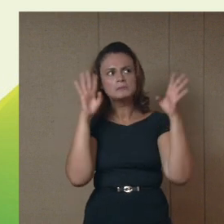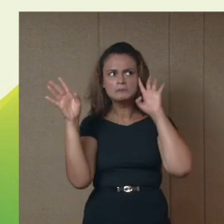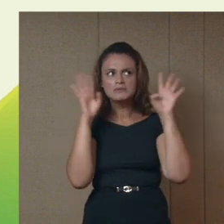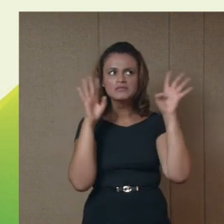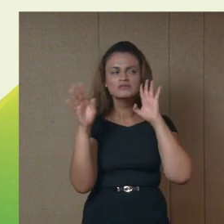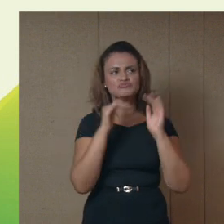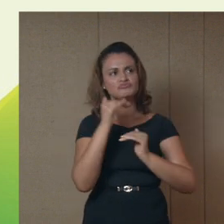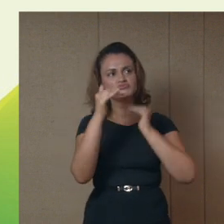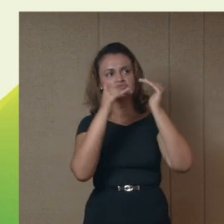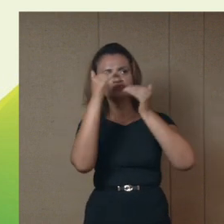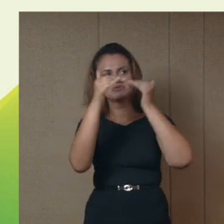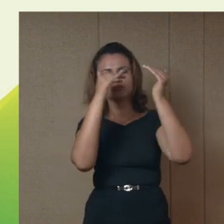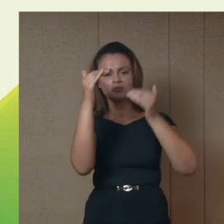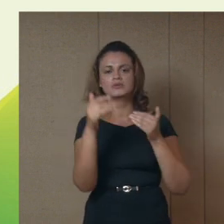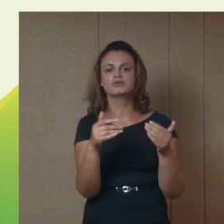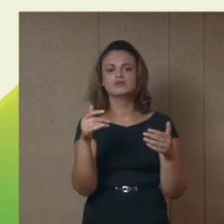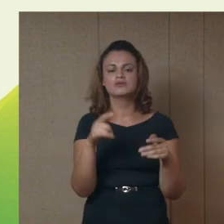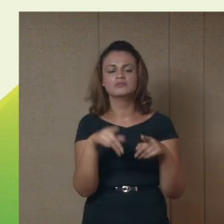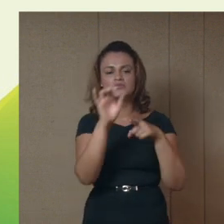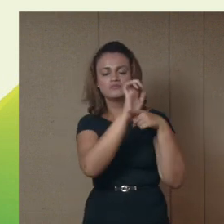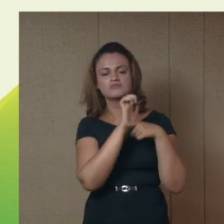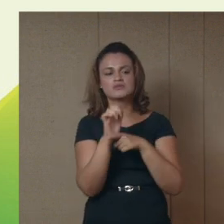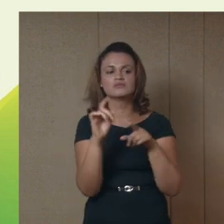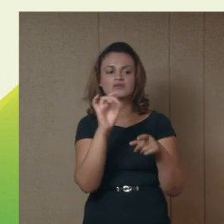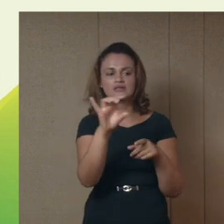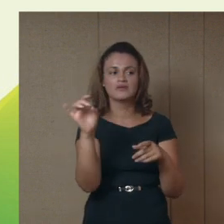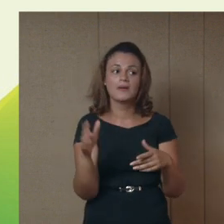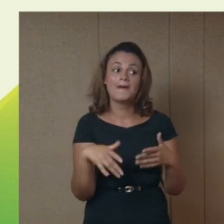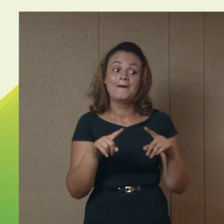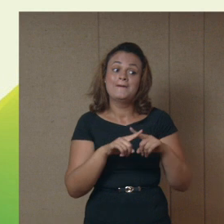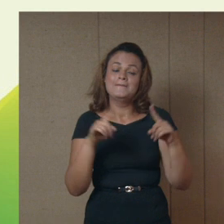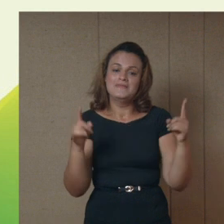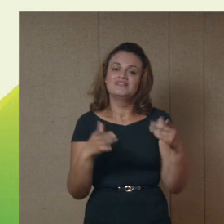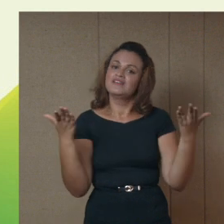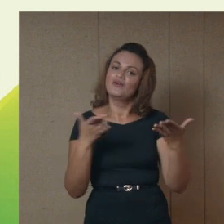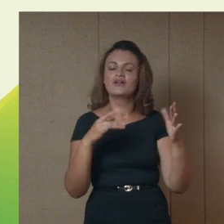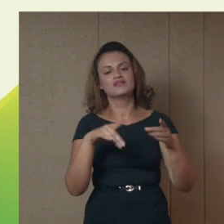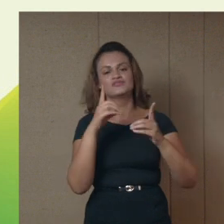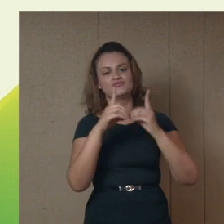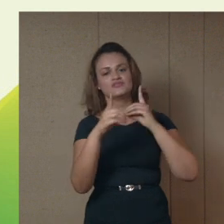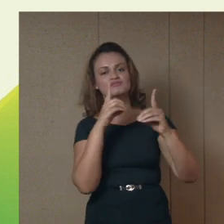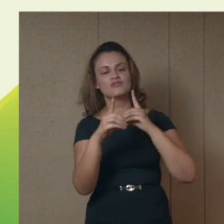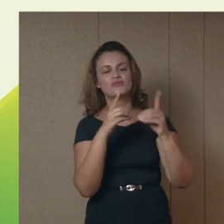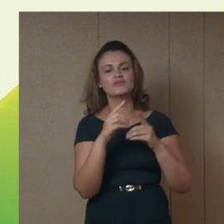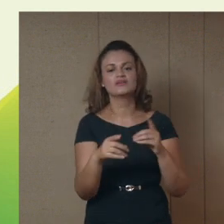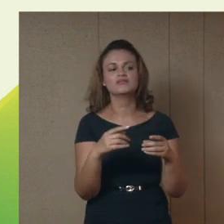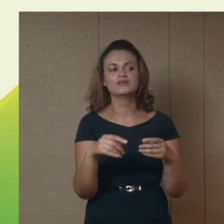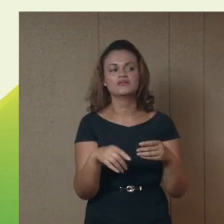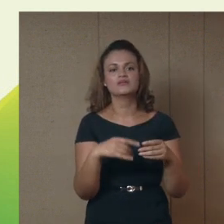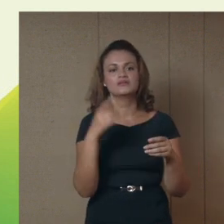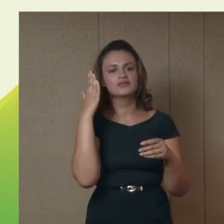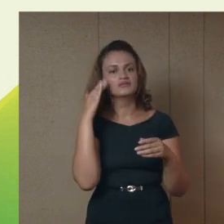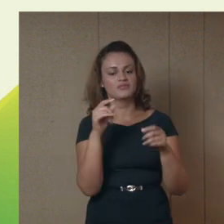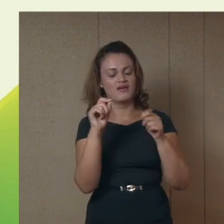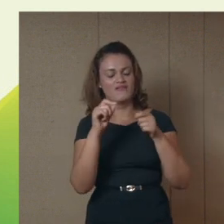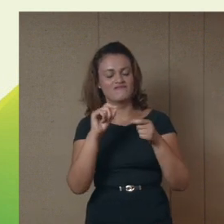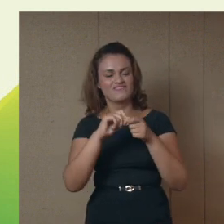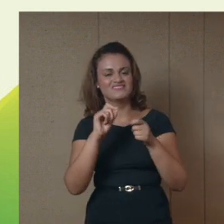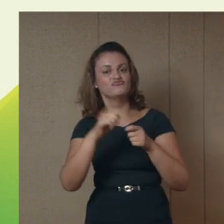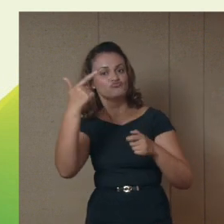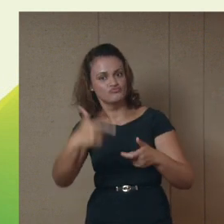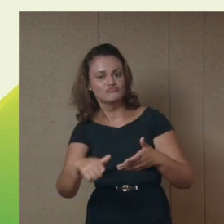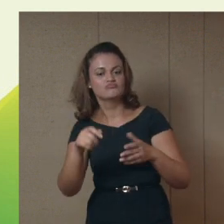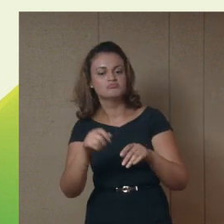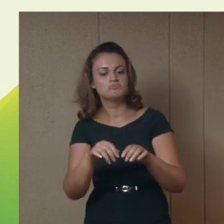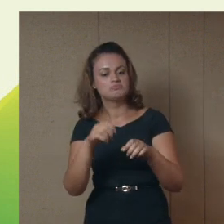planos de desenvolvimento pra para os seus estados mas que a gente tem dialogado com eles de que eles possam reformular porque eles